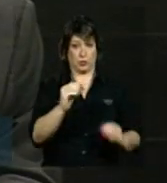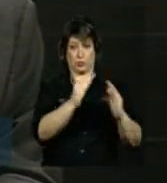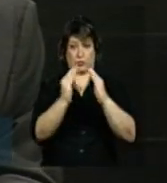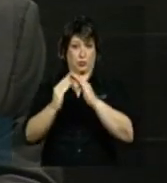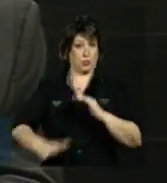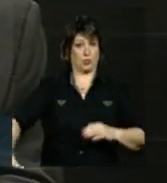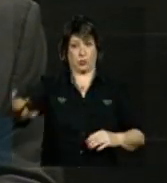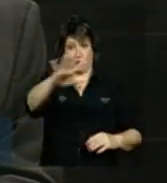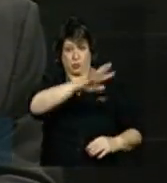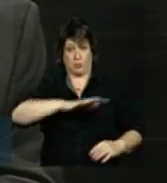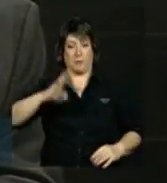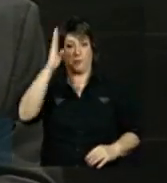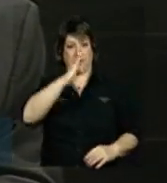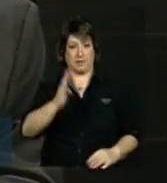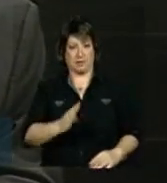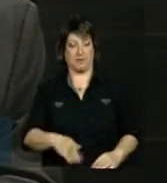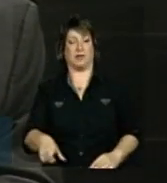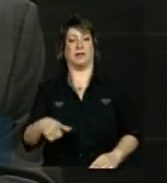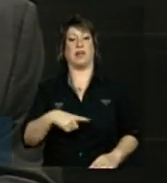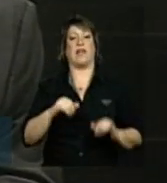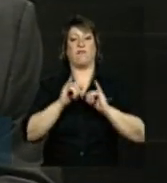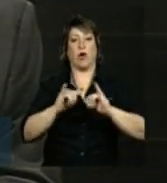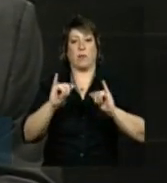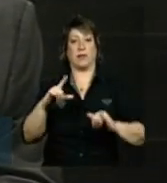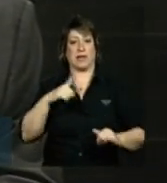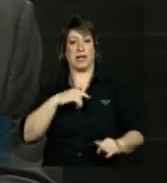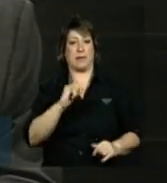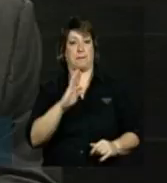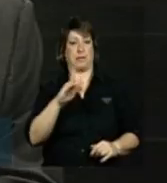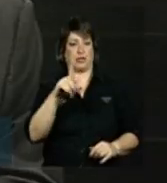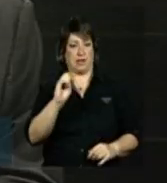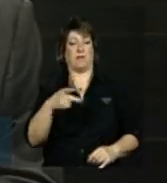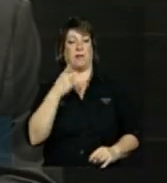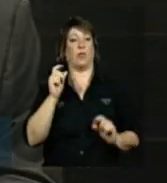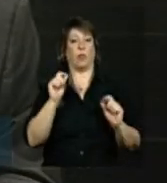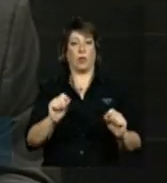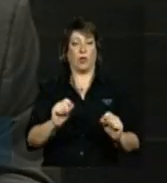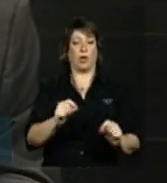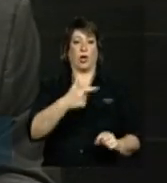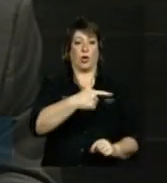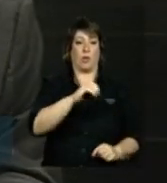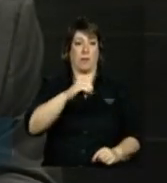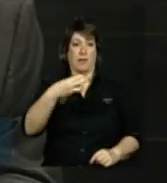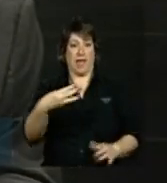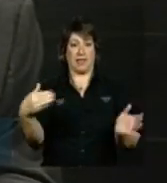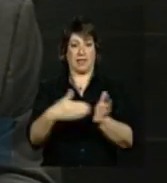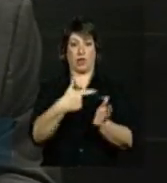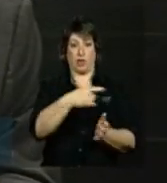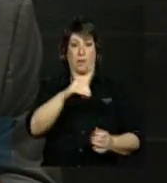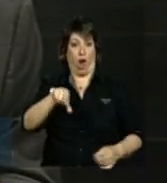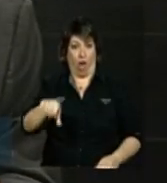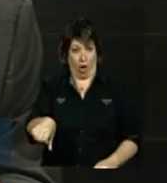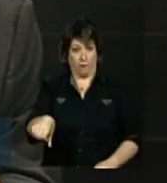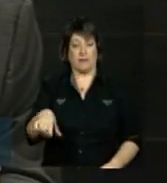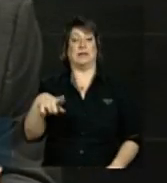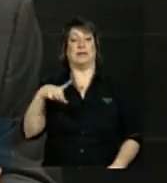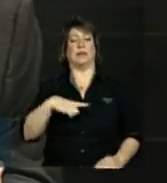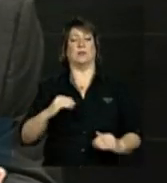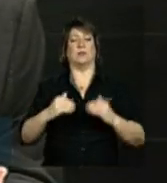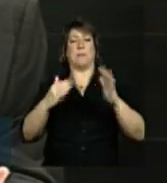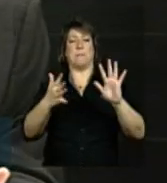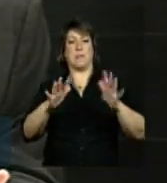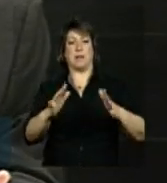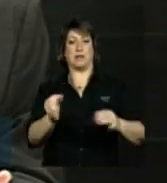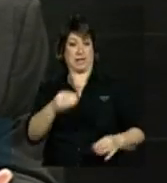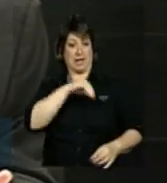segundo dados da Pesquisa Nacional de Amostras por Domicílio do IBGE, entre 2003 e 2009, nós tivemos o crescimento médio